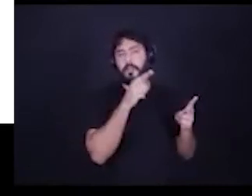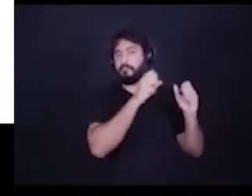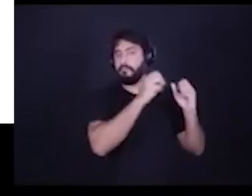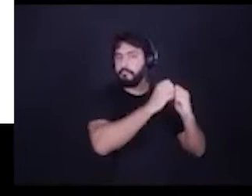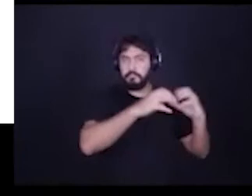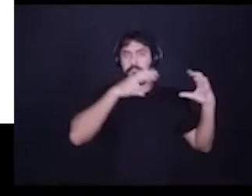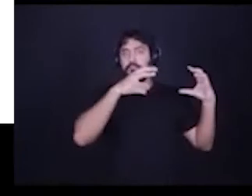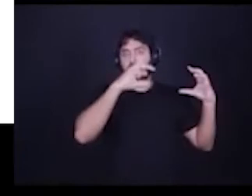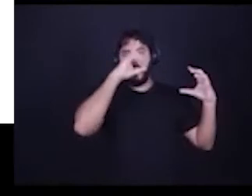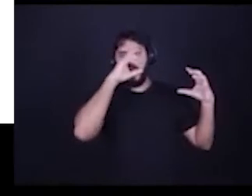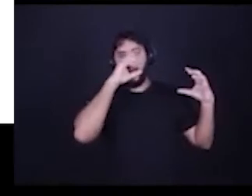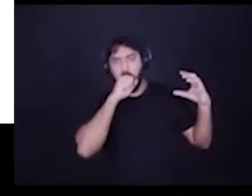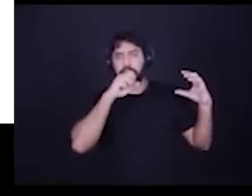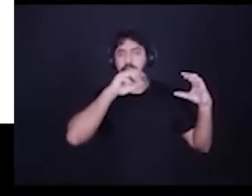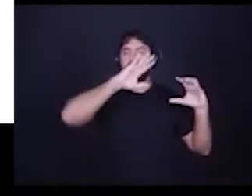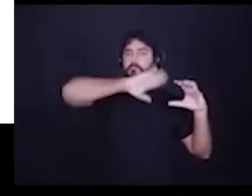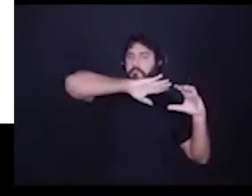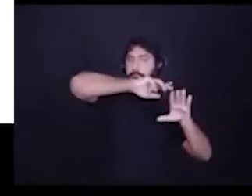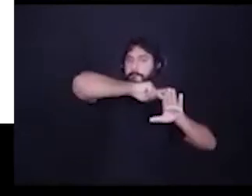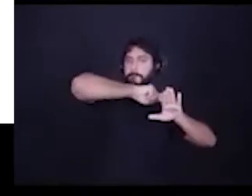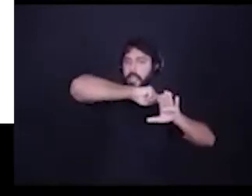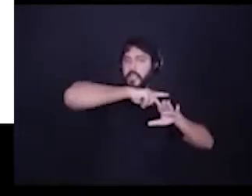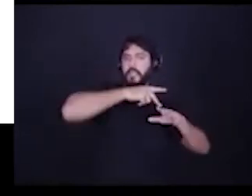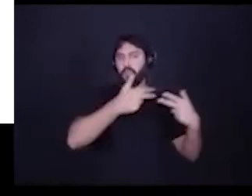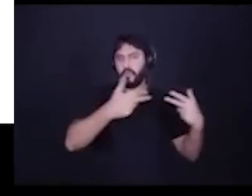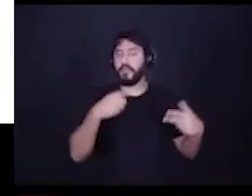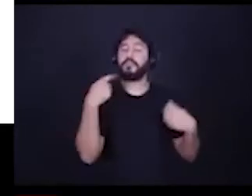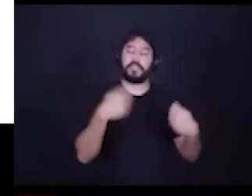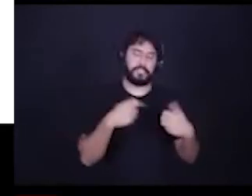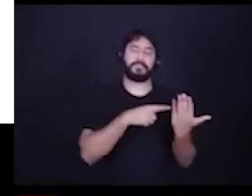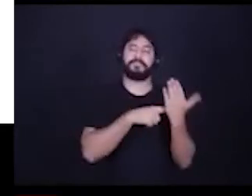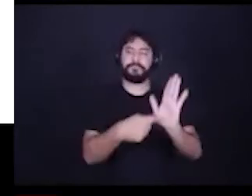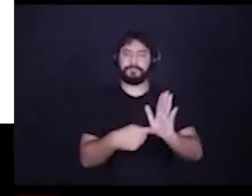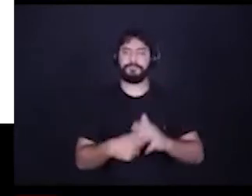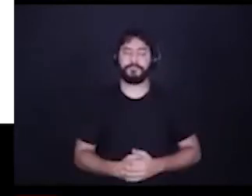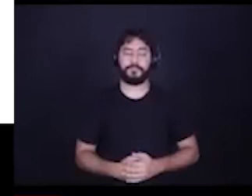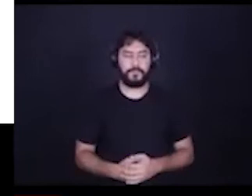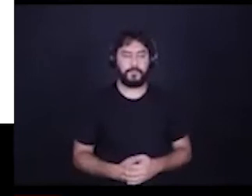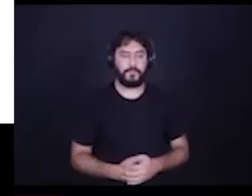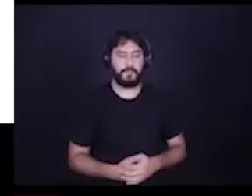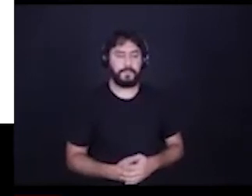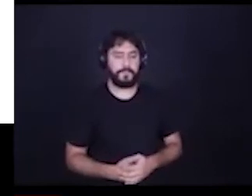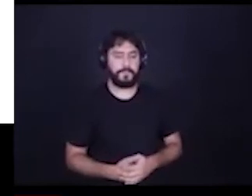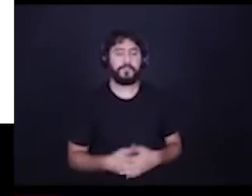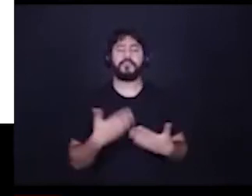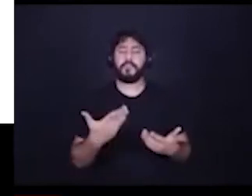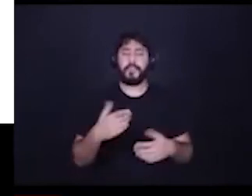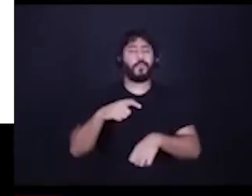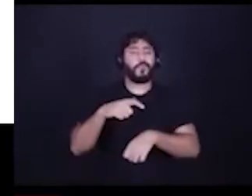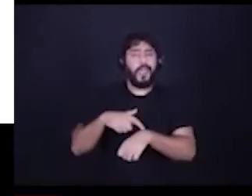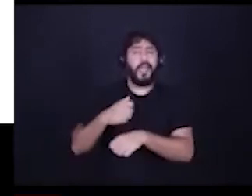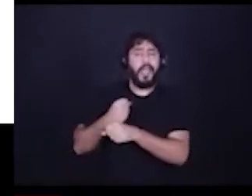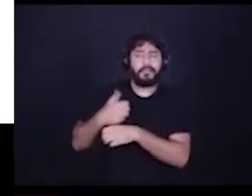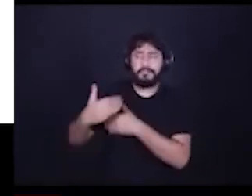todos os lugares que a gente vai precisar falar desse projeto, desse programa. E aí, com a medida do tempo, eu fui precisando começar a pensar